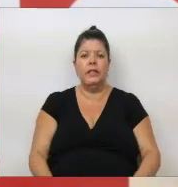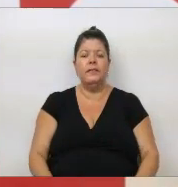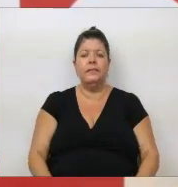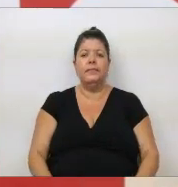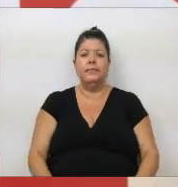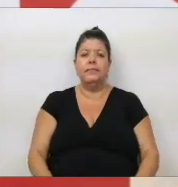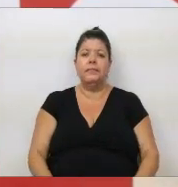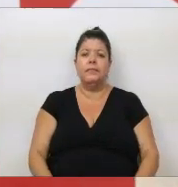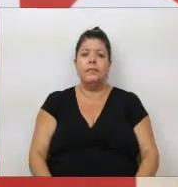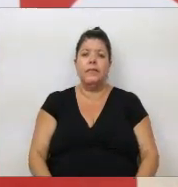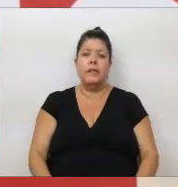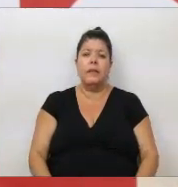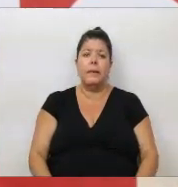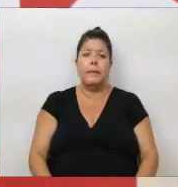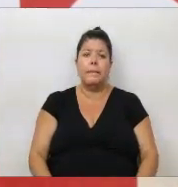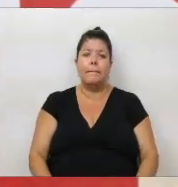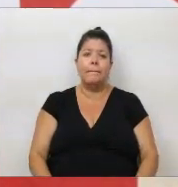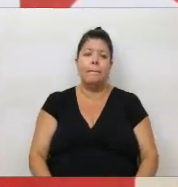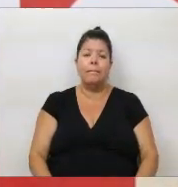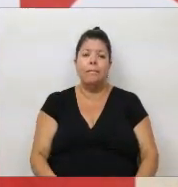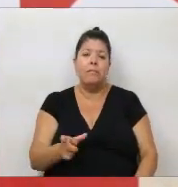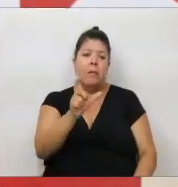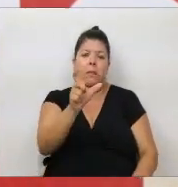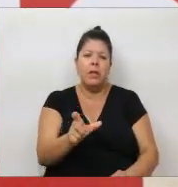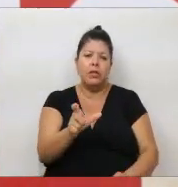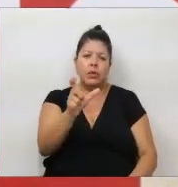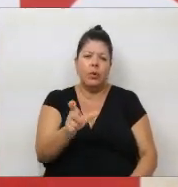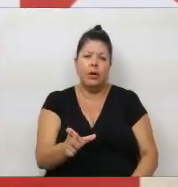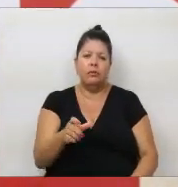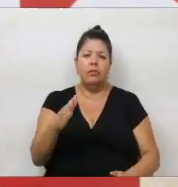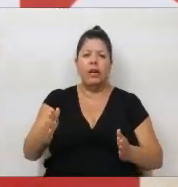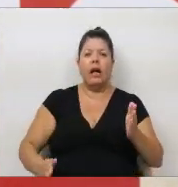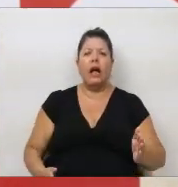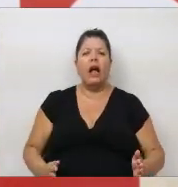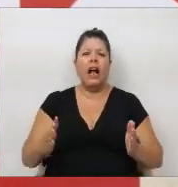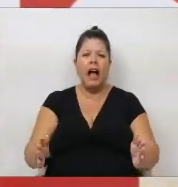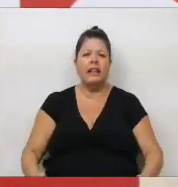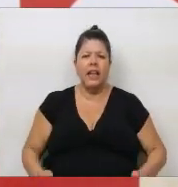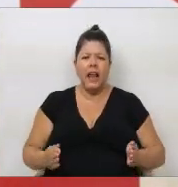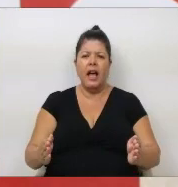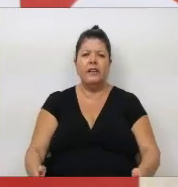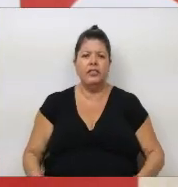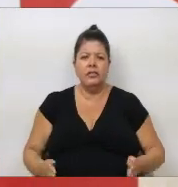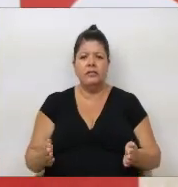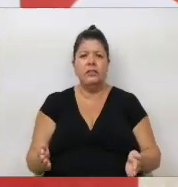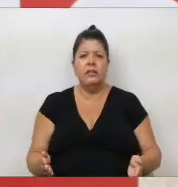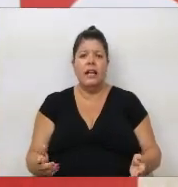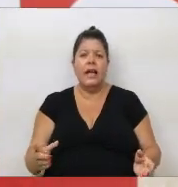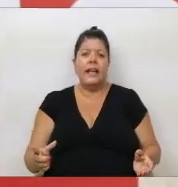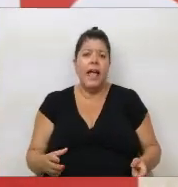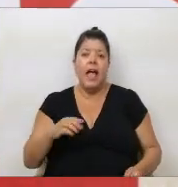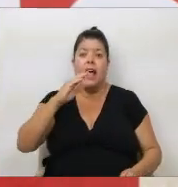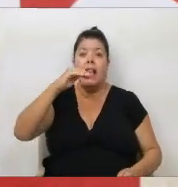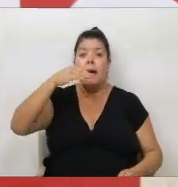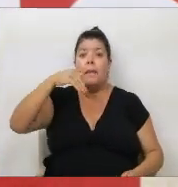né? Um cidadão cadeirante que quer ter acesso às nossas